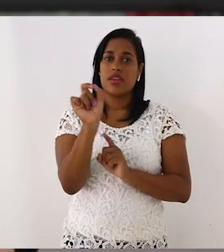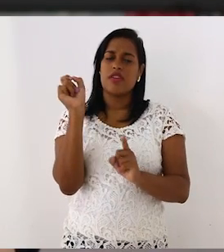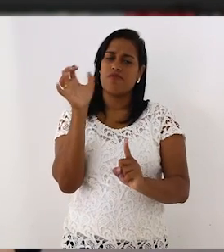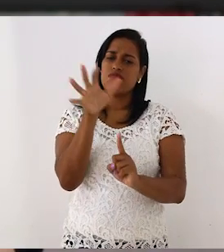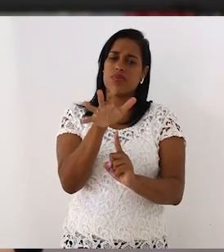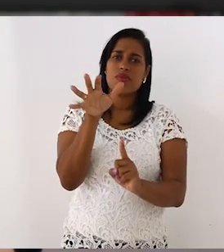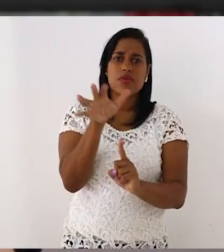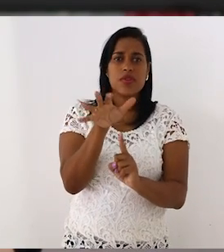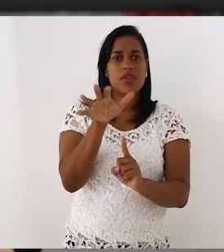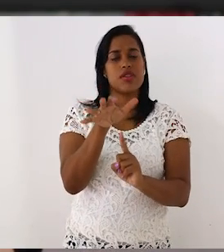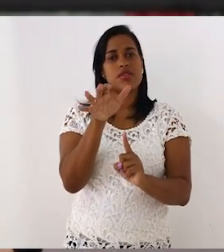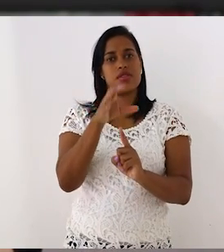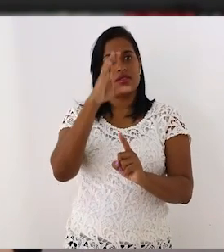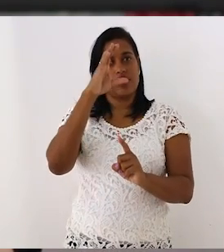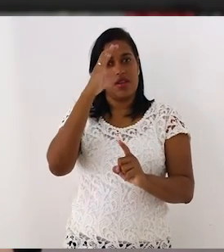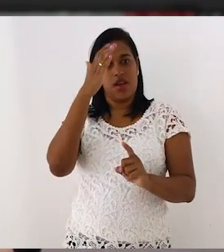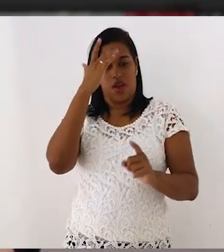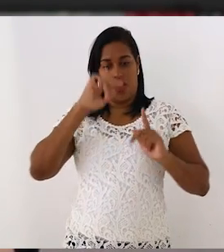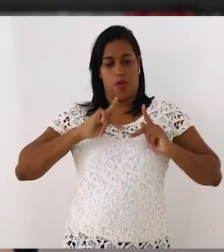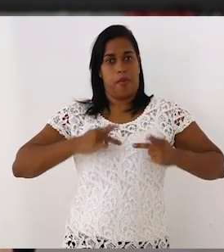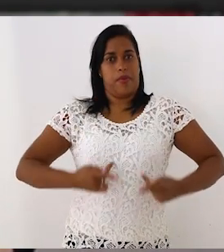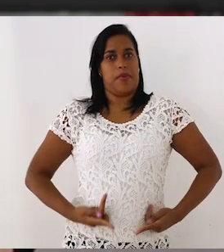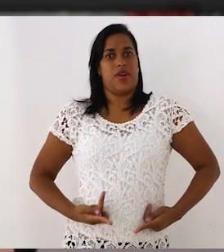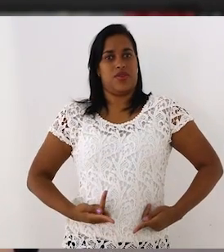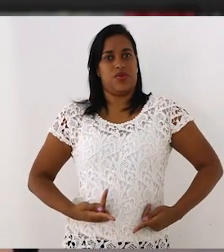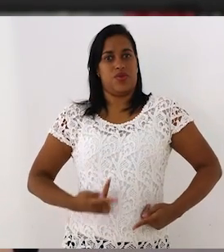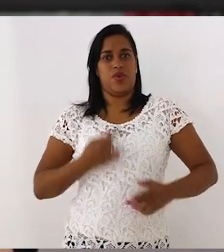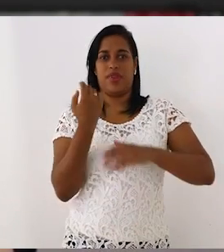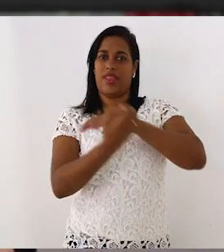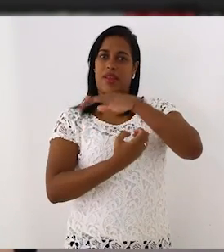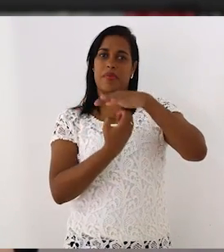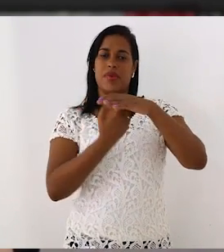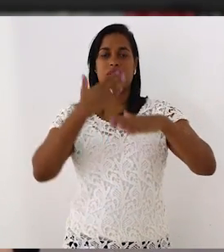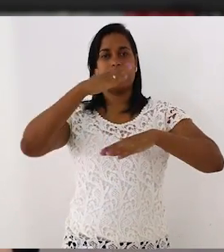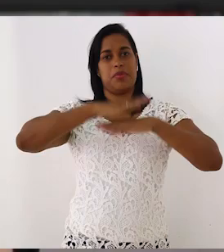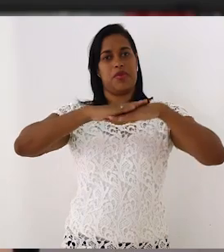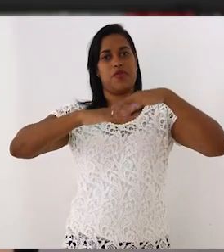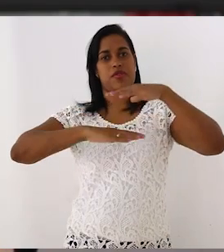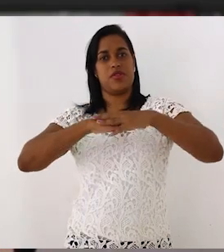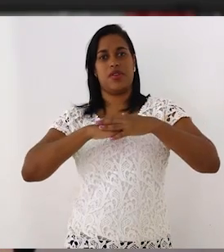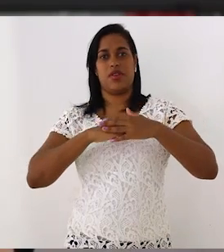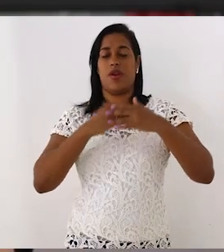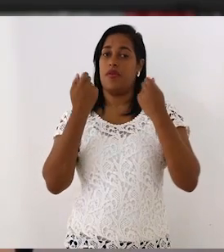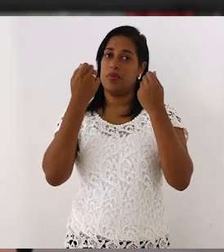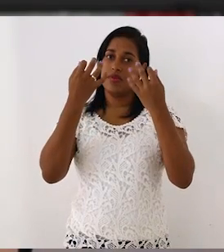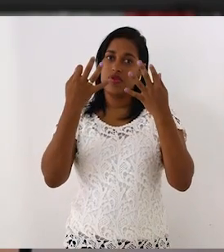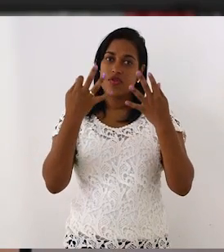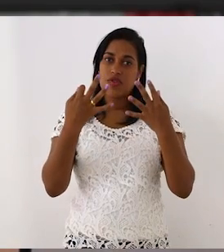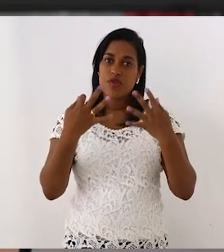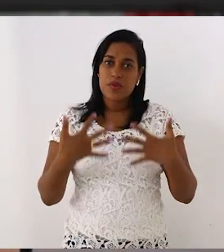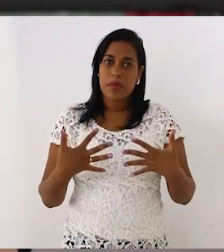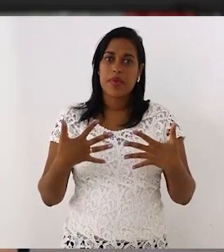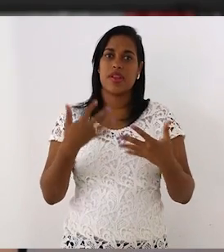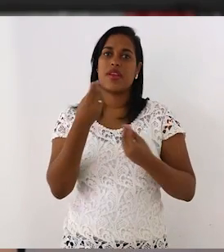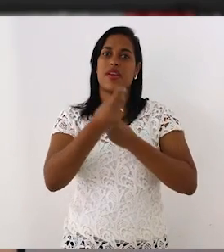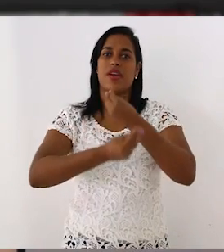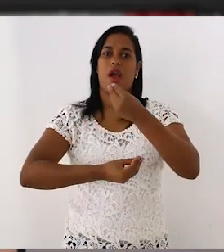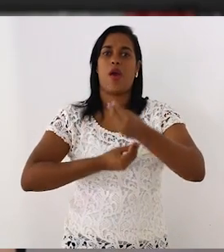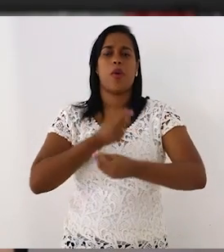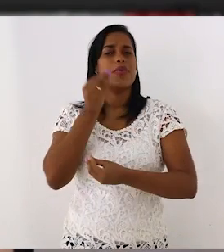comportamento comunicacional das pessoas. Então, nós vamos falar aqui das suas funções, falarmos sobre as